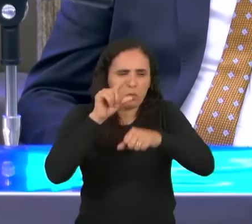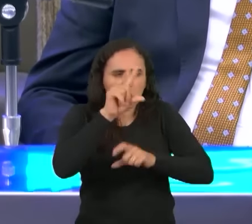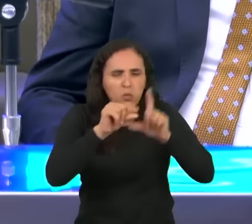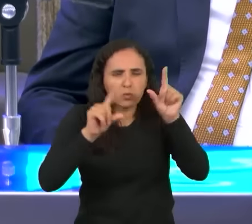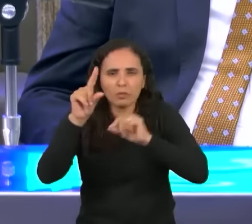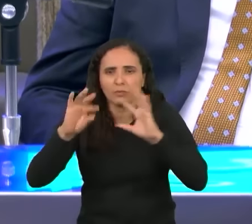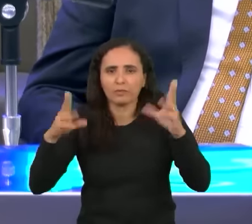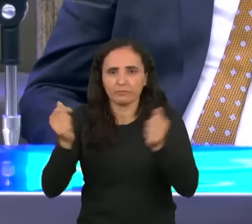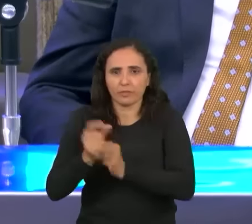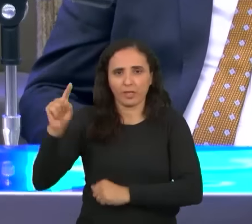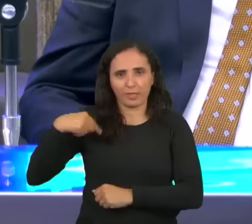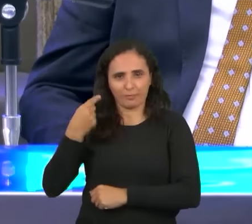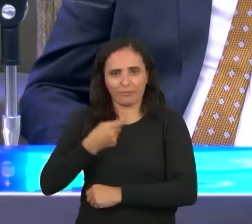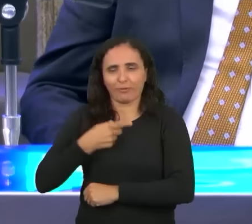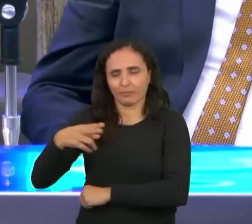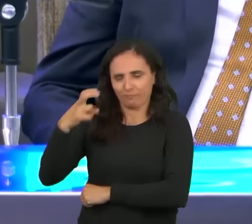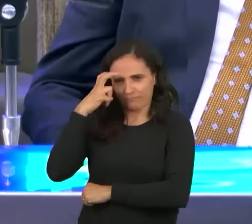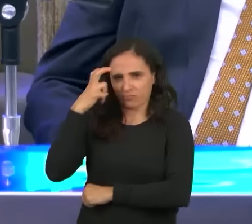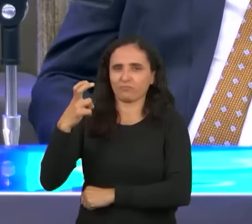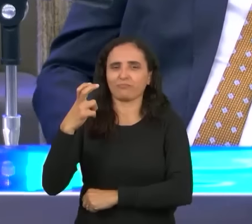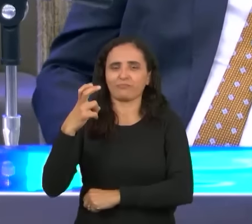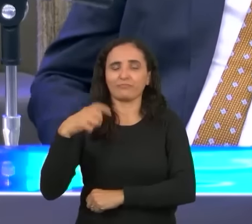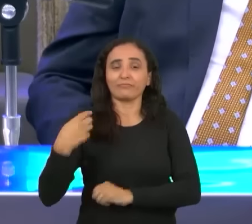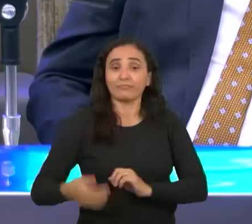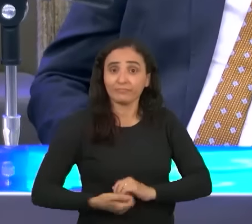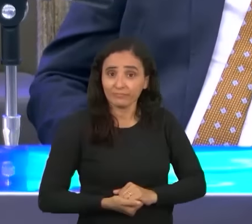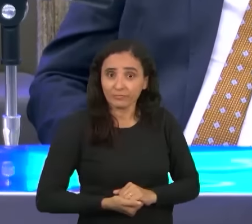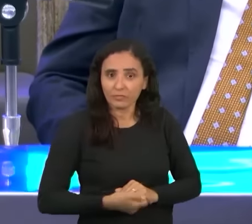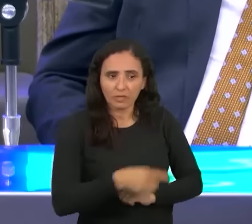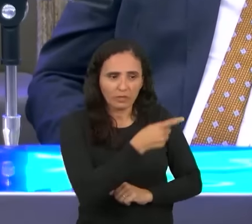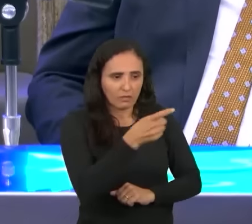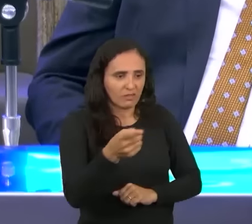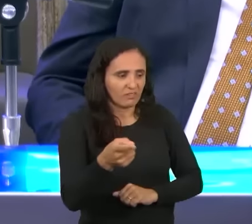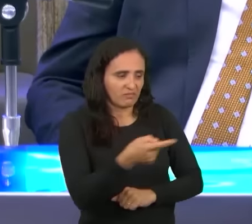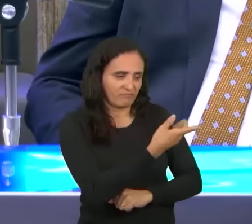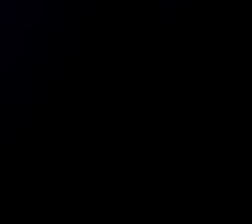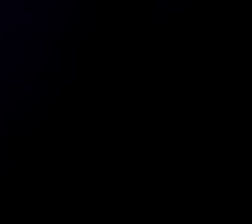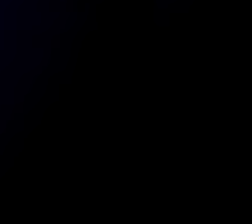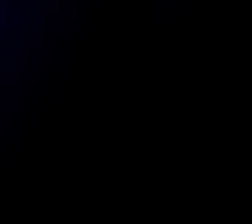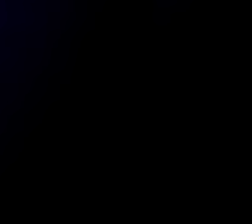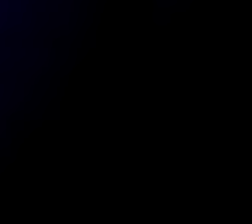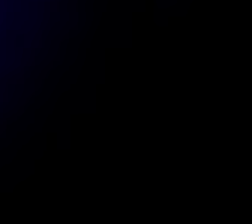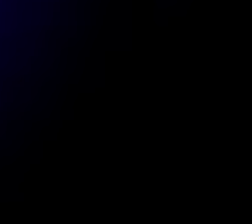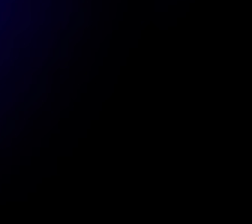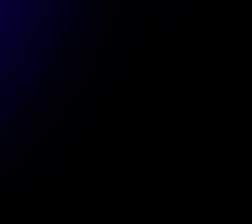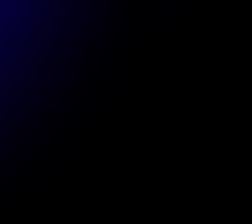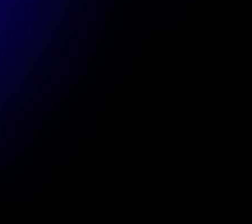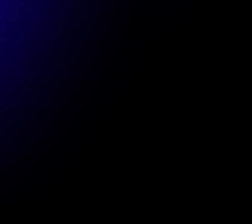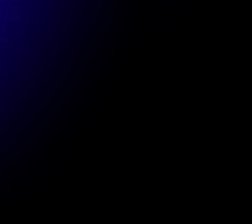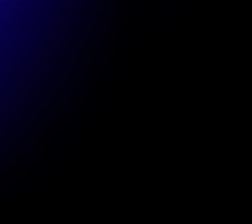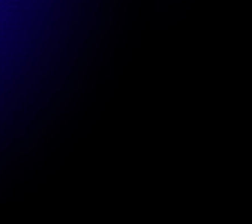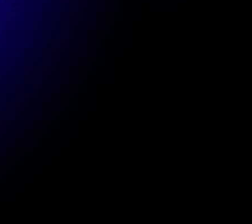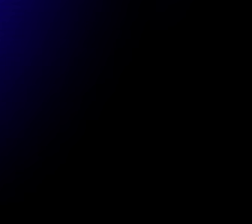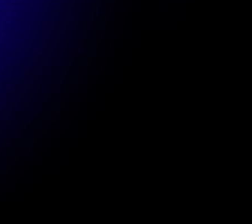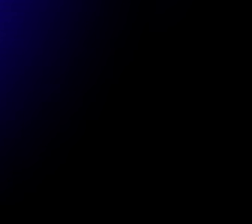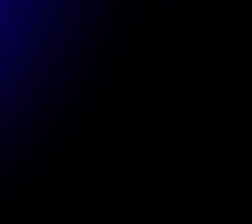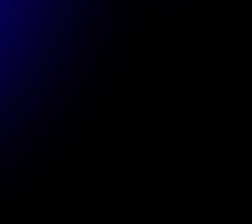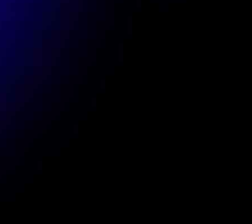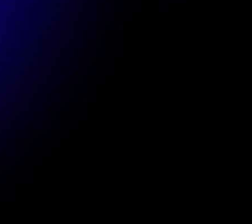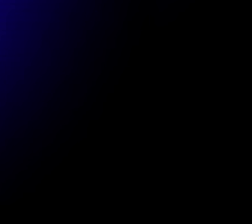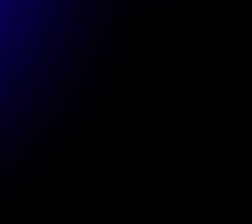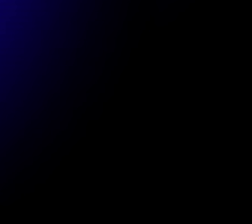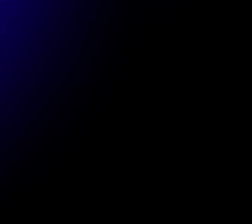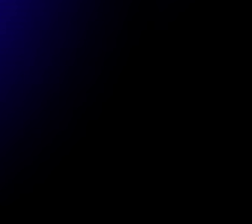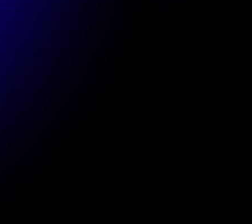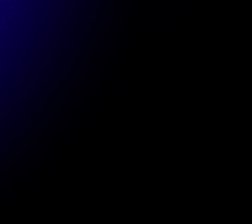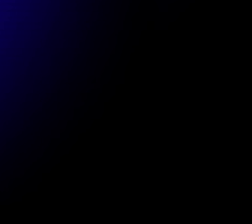que há neles por pela dureza do coração deles os quais